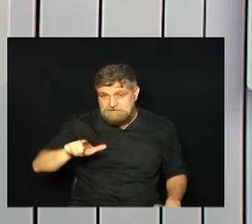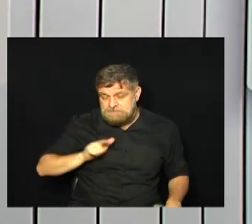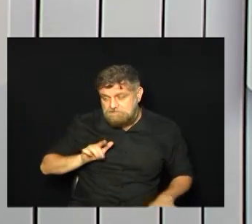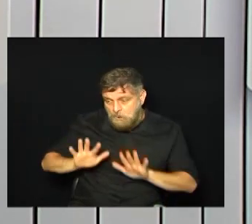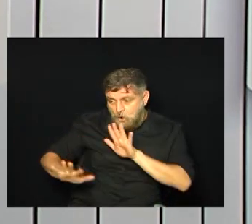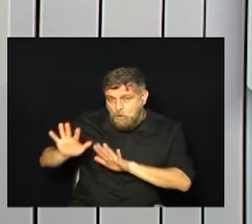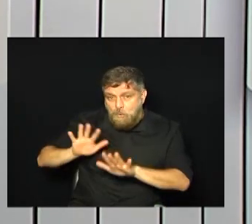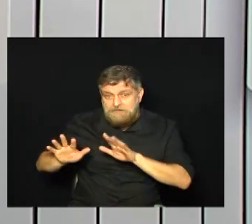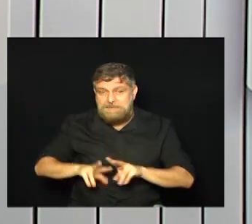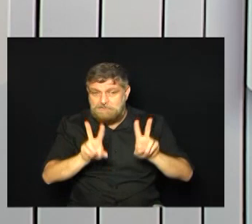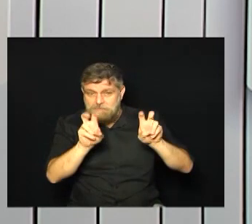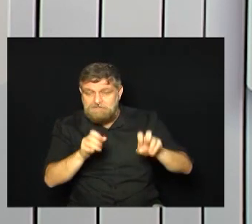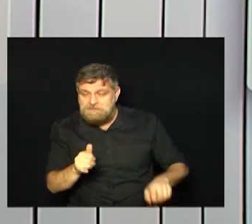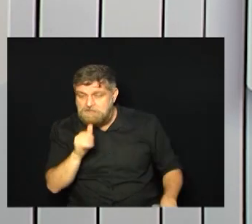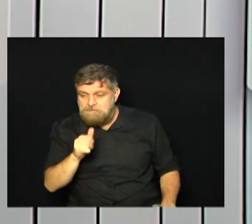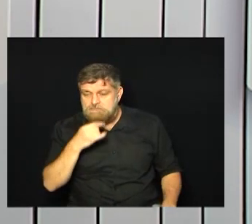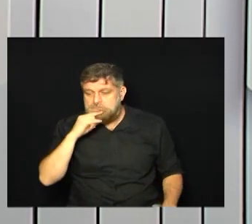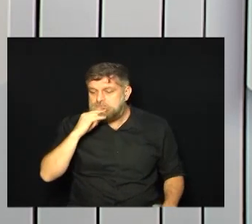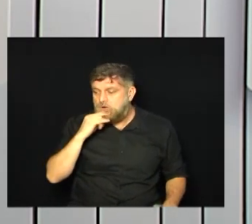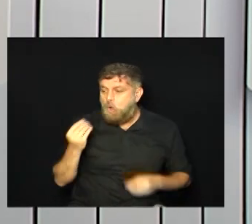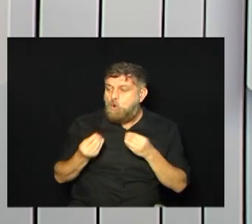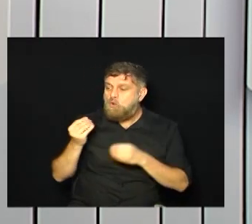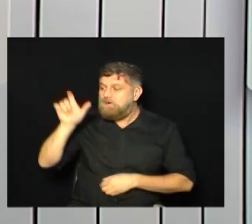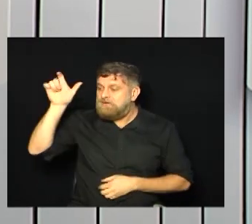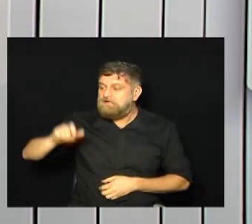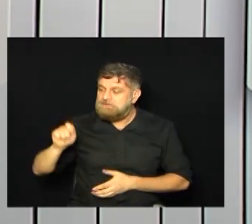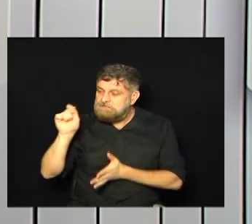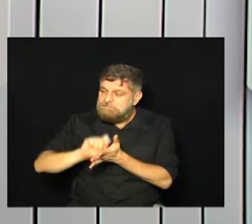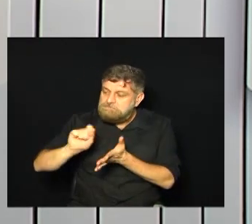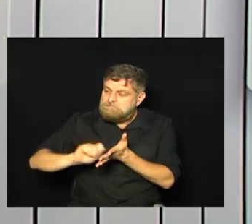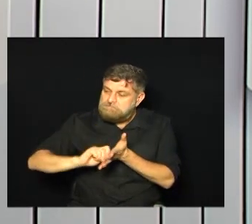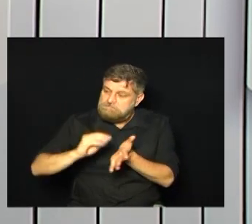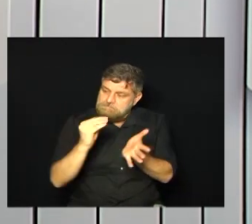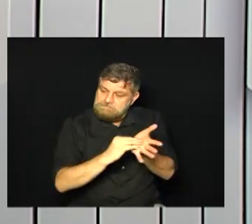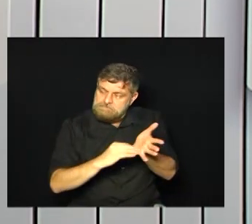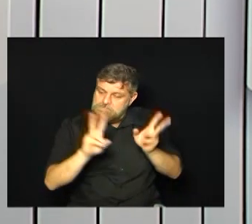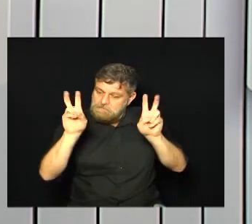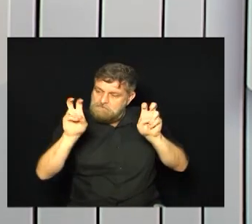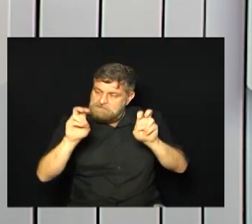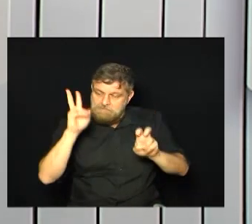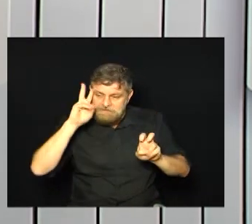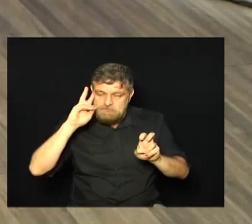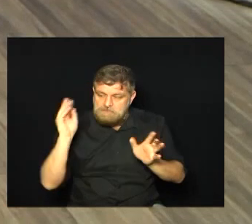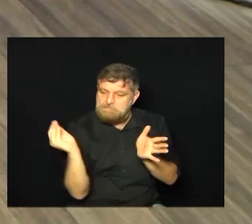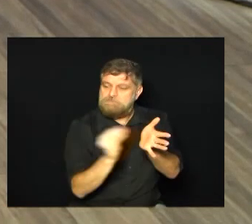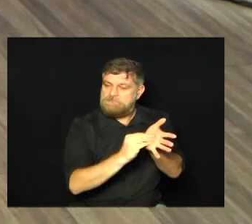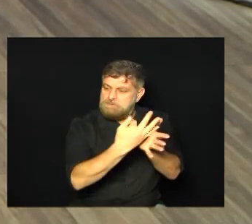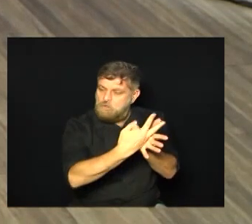tratar sobre este assunto? Como é que foi essa construção para você colocar este tema na história?